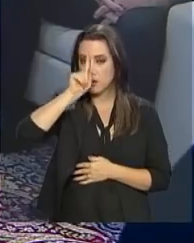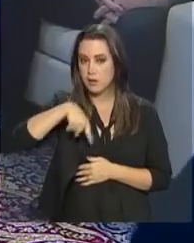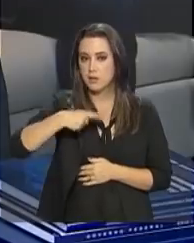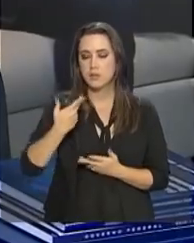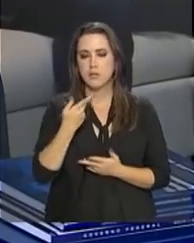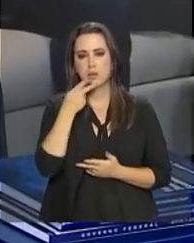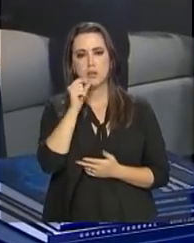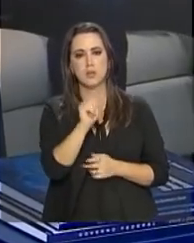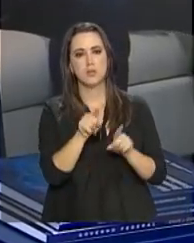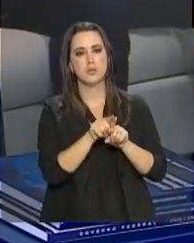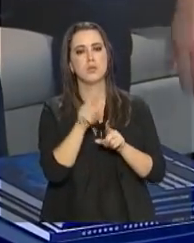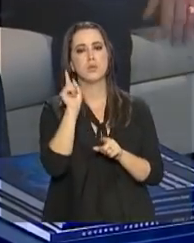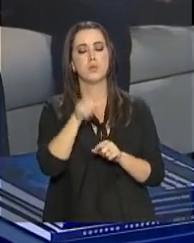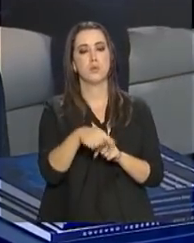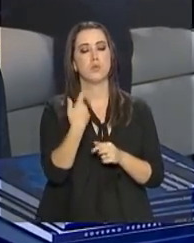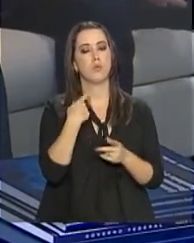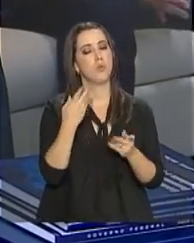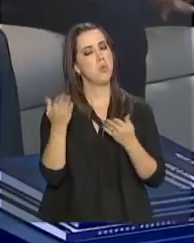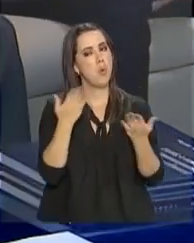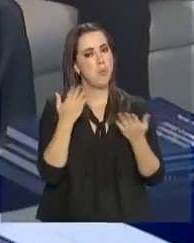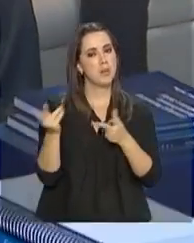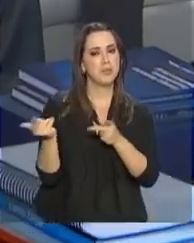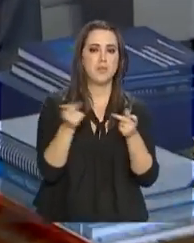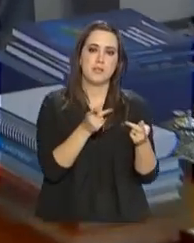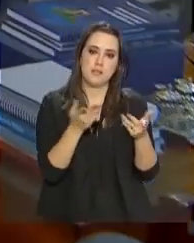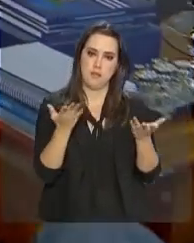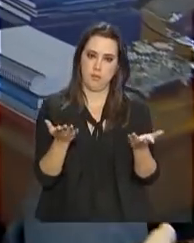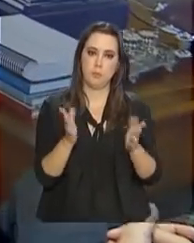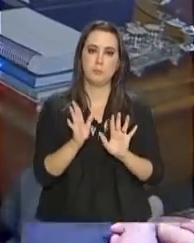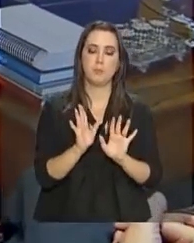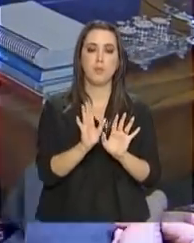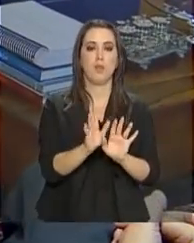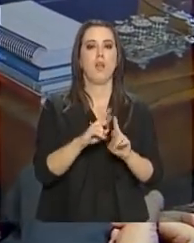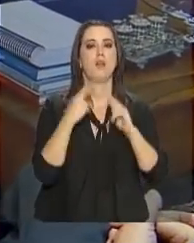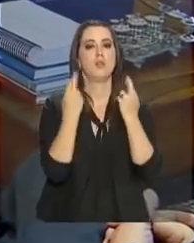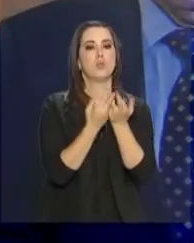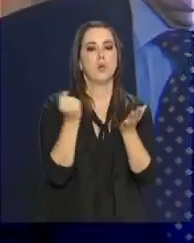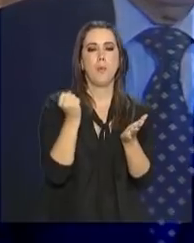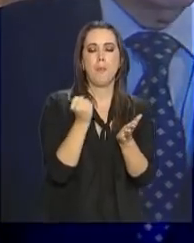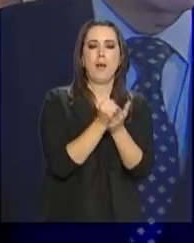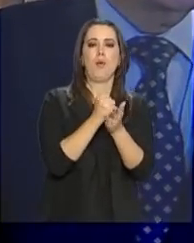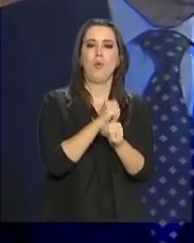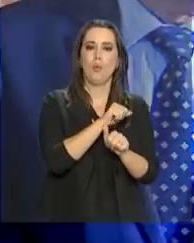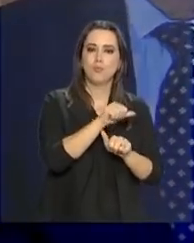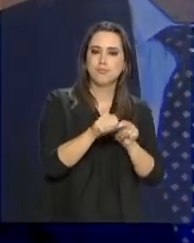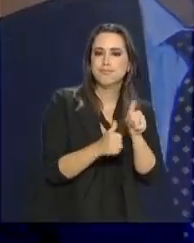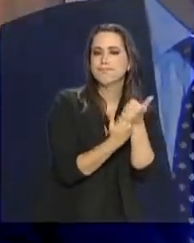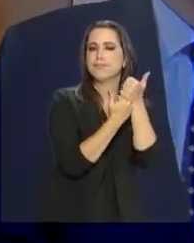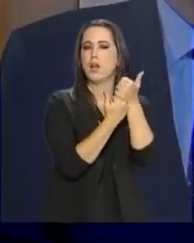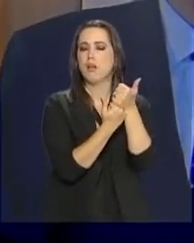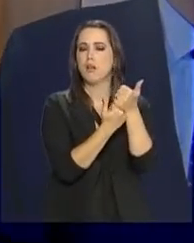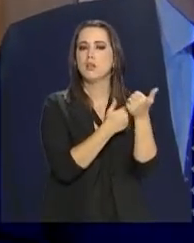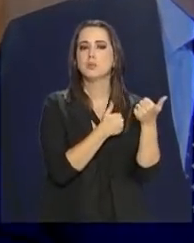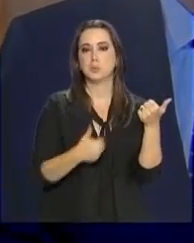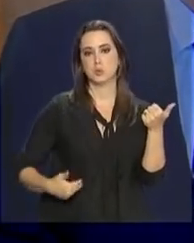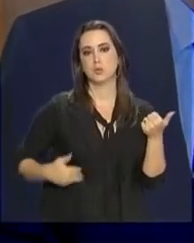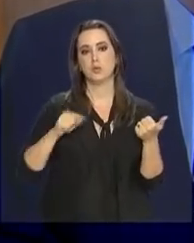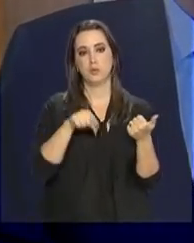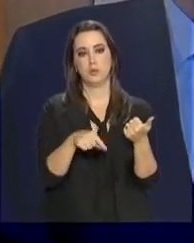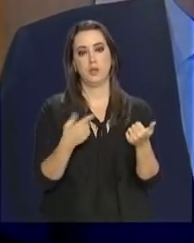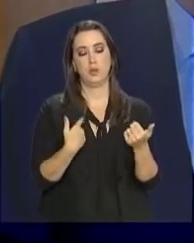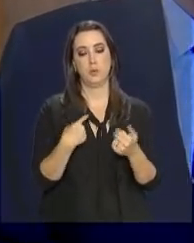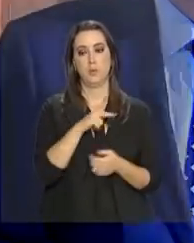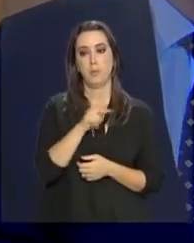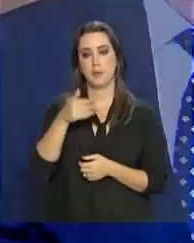segundo ele teve o caráter de visita a reunião marcou o início do governo de transição temer entregou a bolsonaro